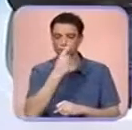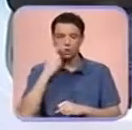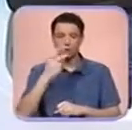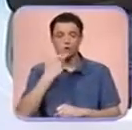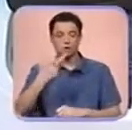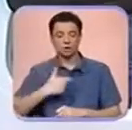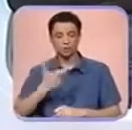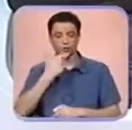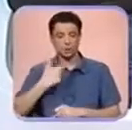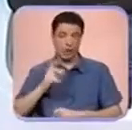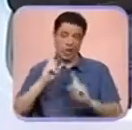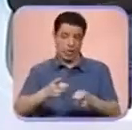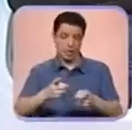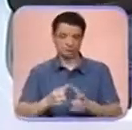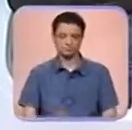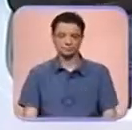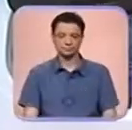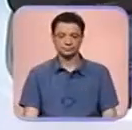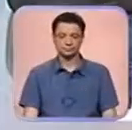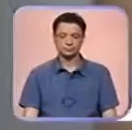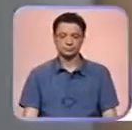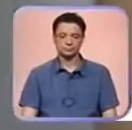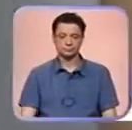que obtivemos foram estas.